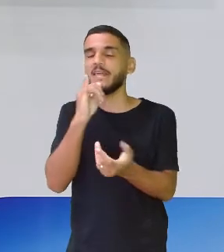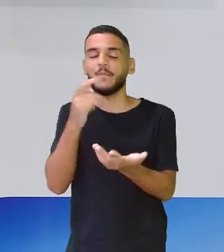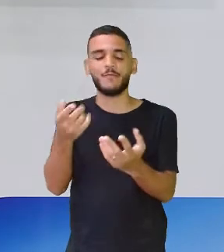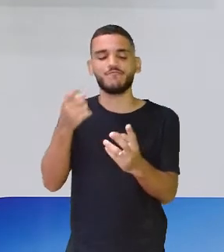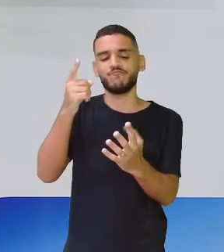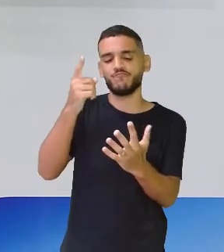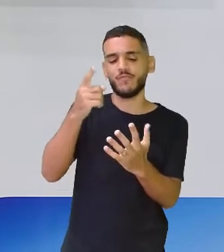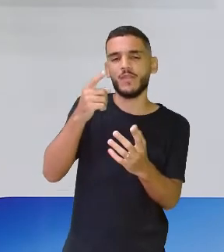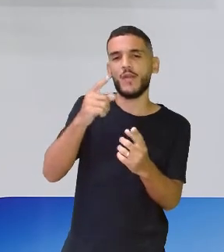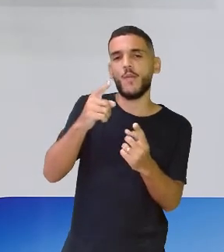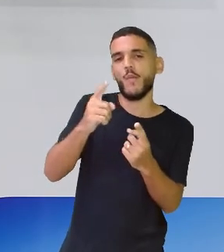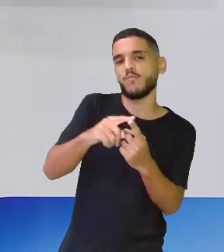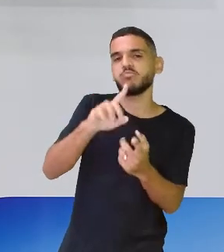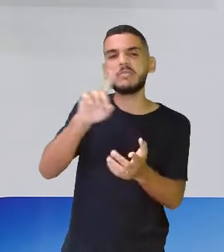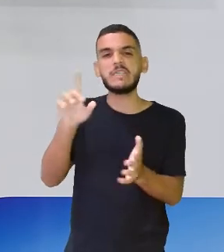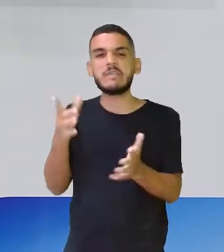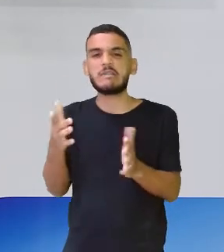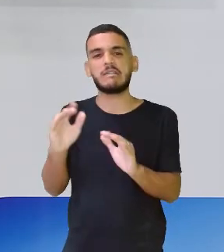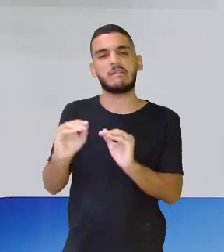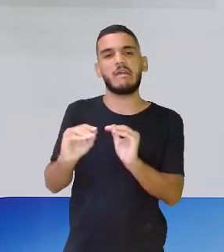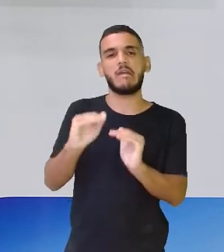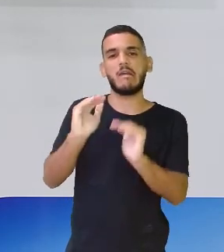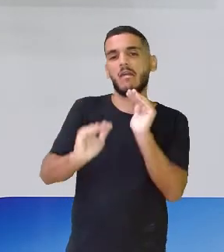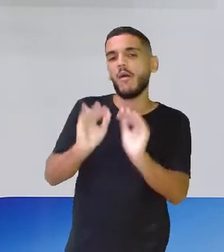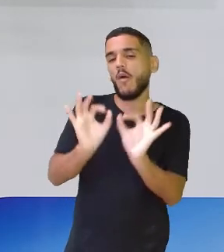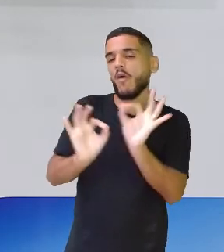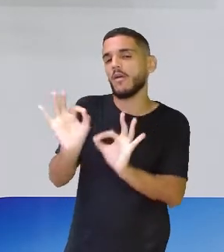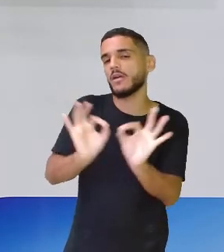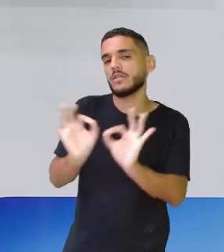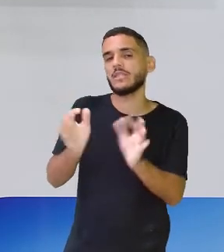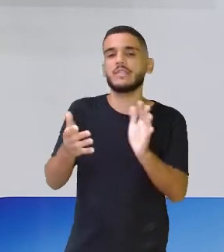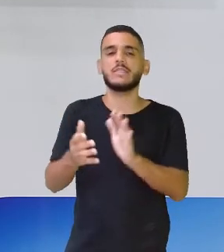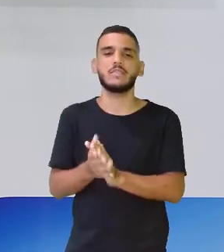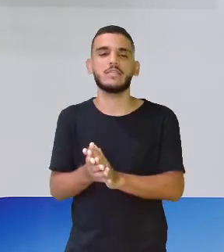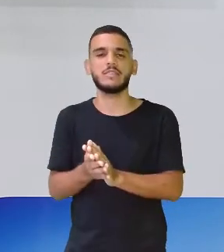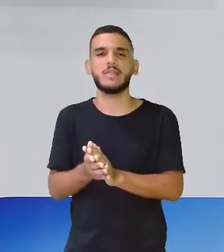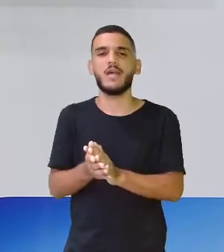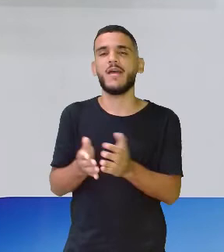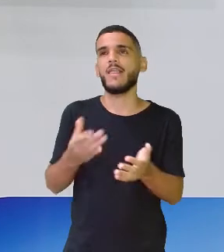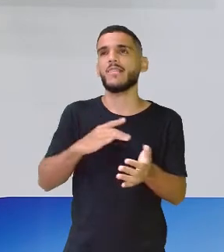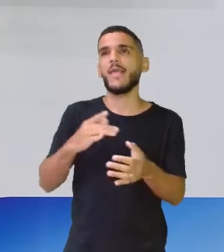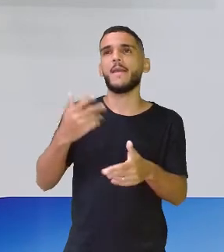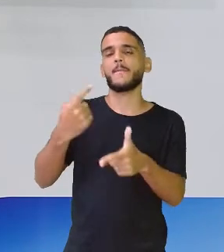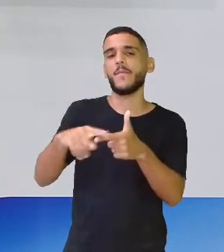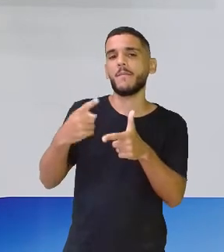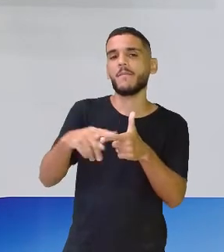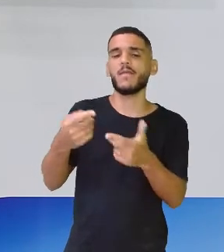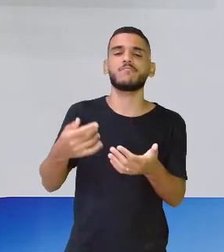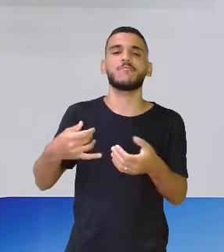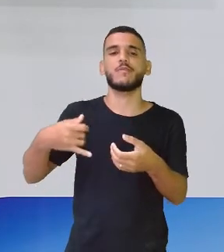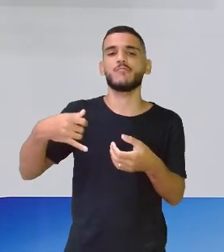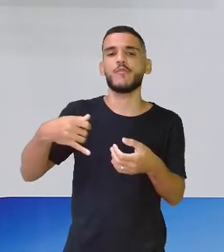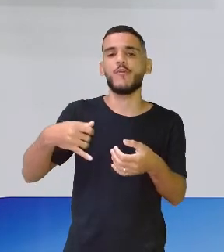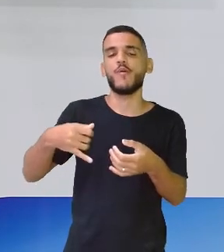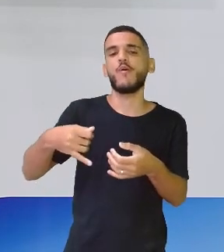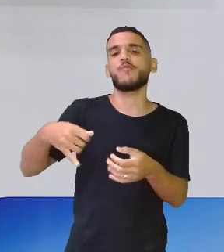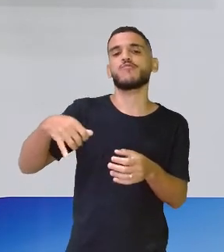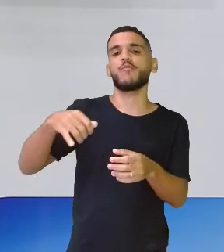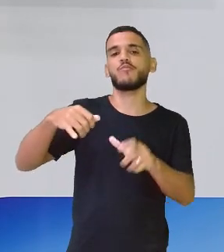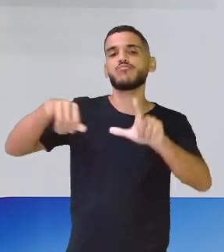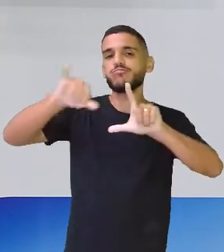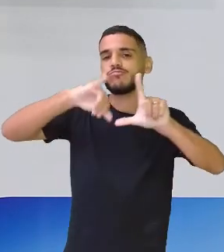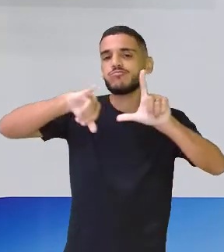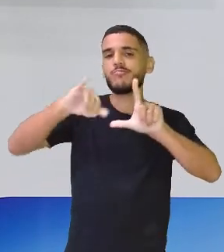alta ou não, de ter algum problema com triglicerídeos, com a taxa de açúcar do seu sangue ou não. A gente não vai deixar de comer o